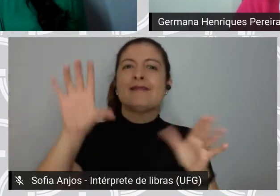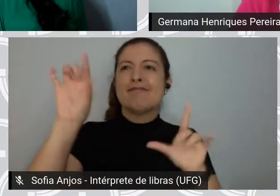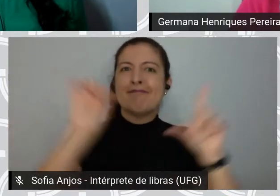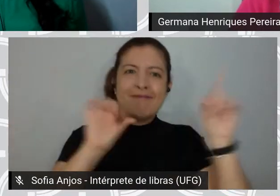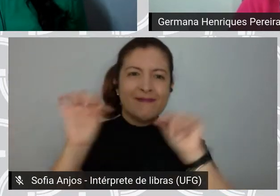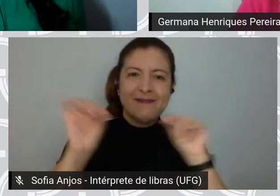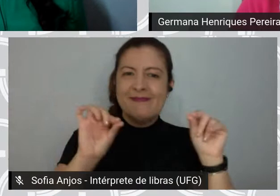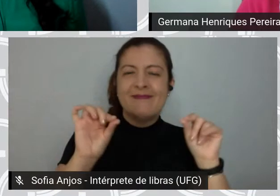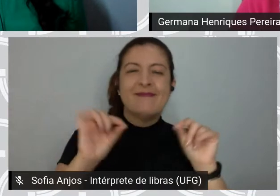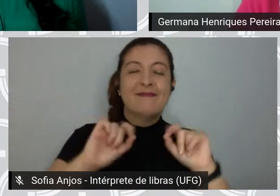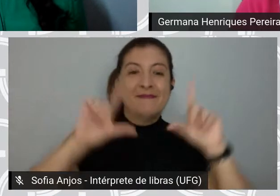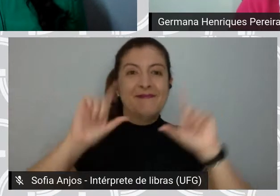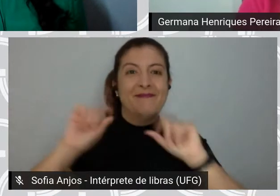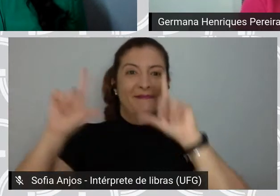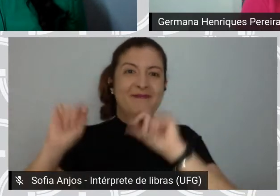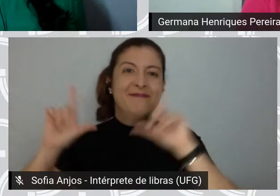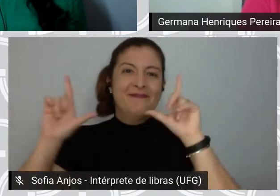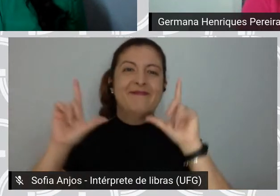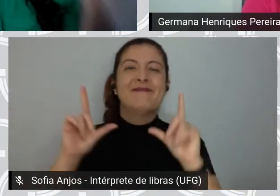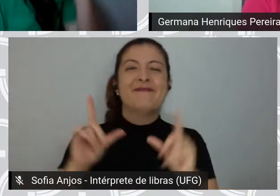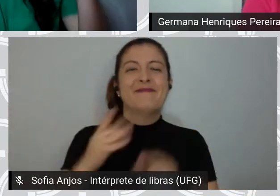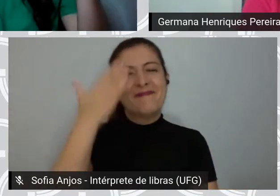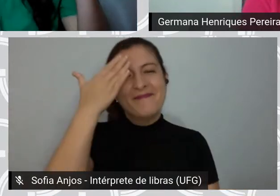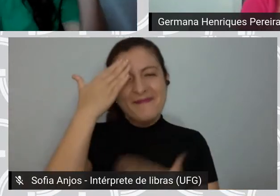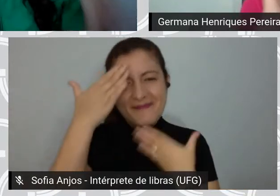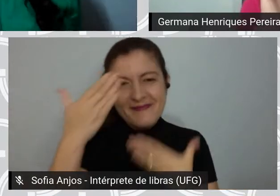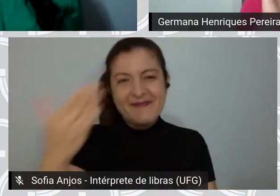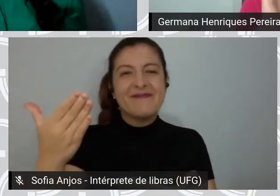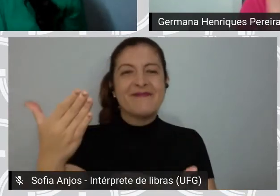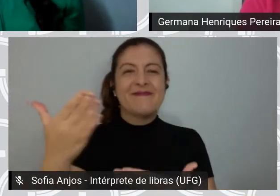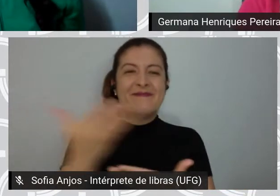presencialmente. Muito obrigada.